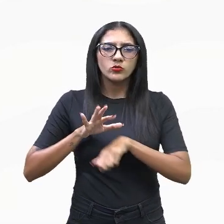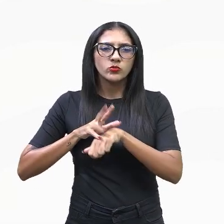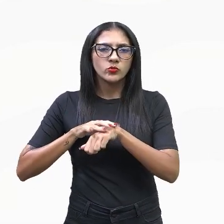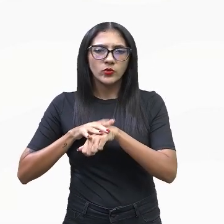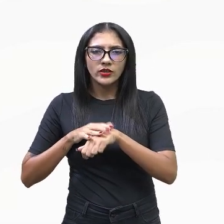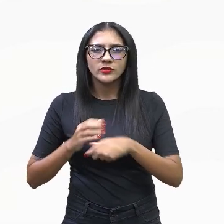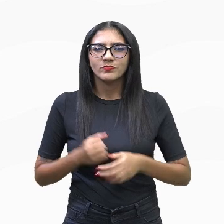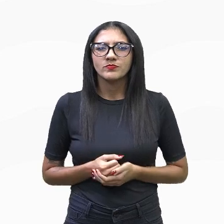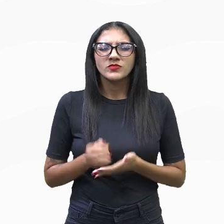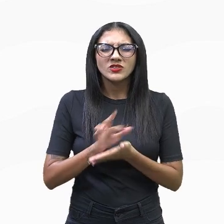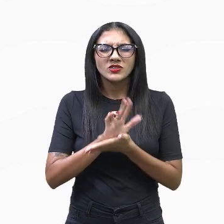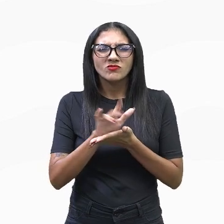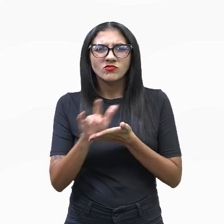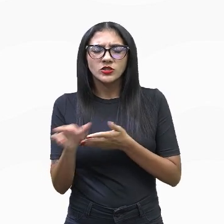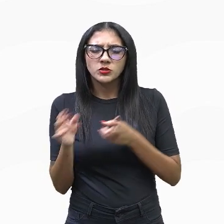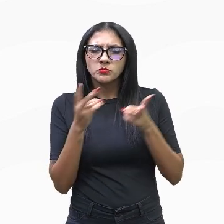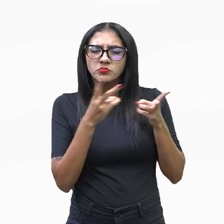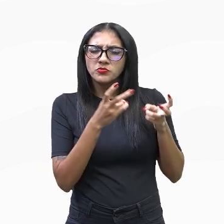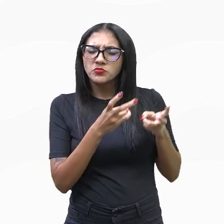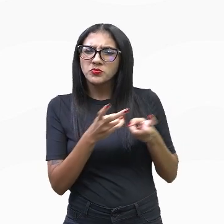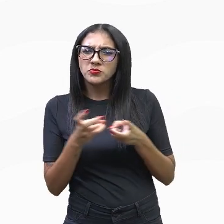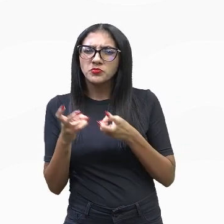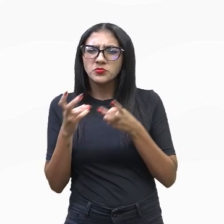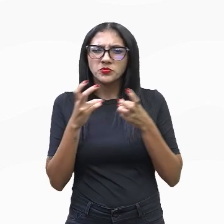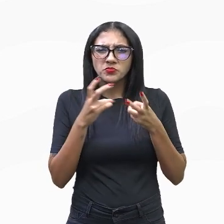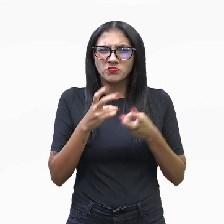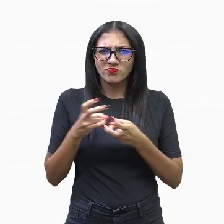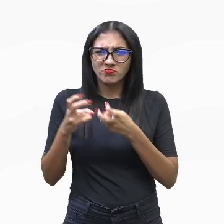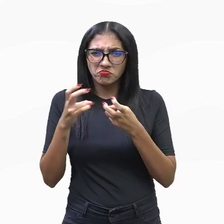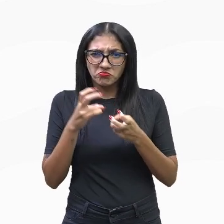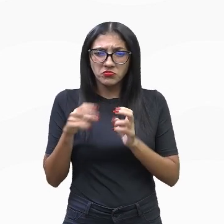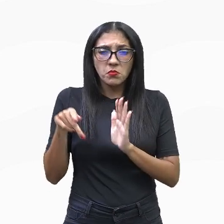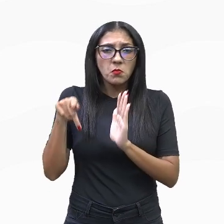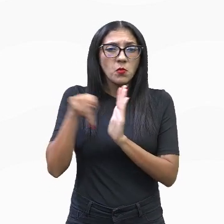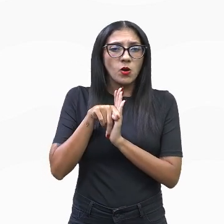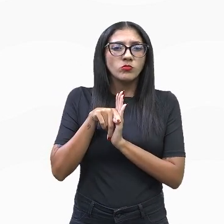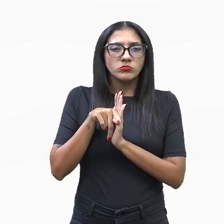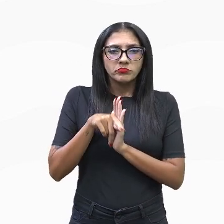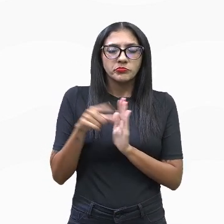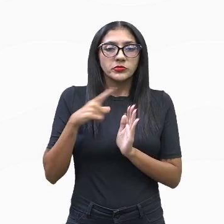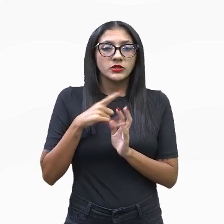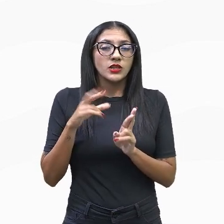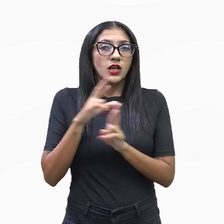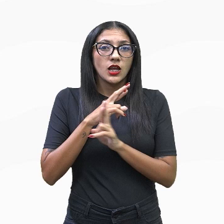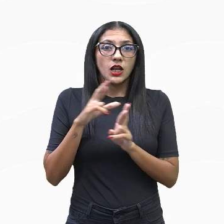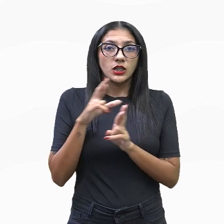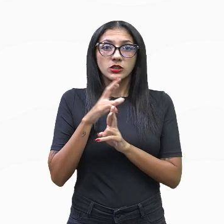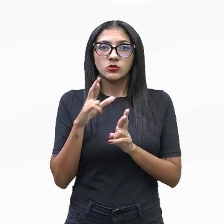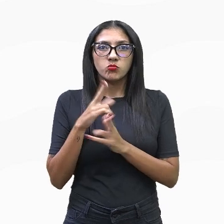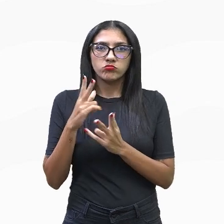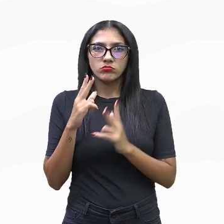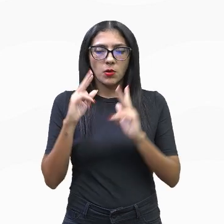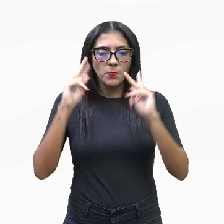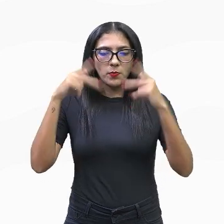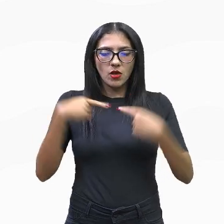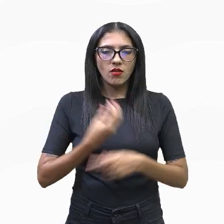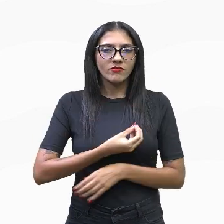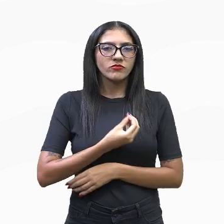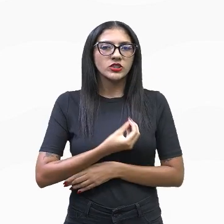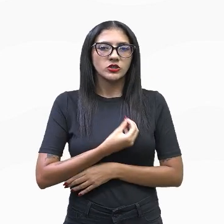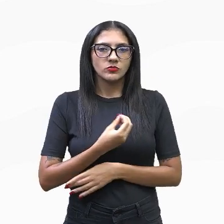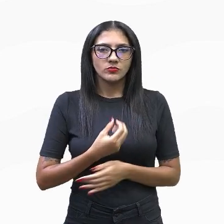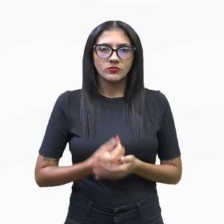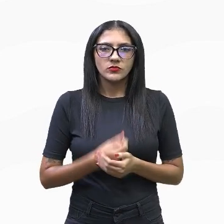de sinais e sintomas específicos que afetam um ser vivo, alterando